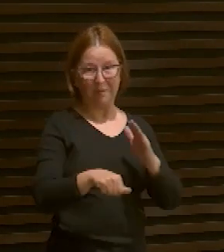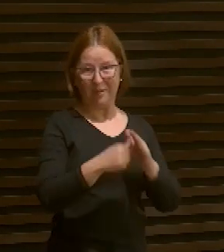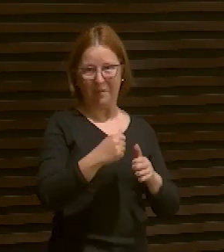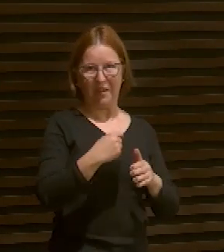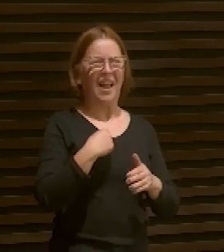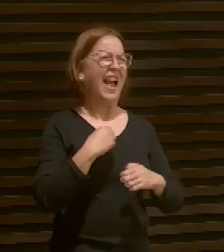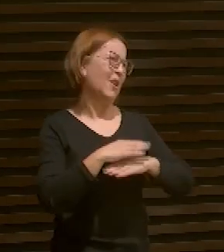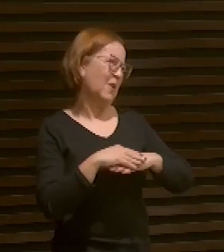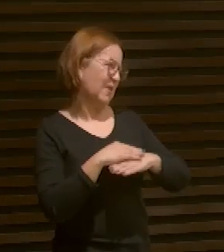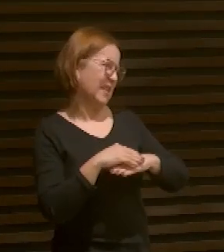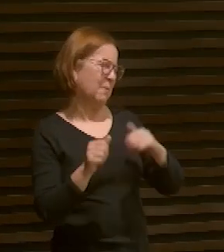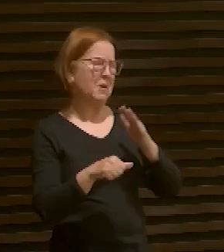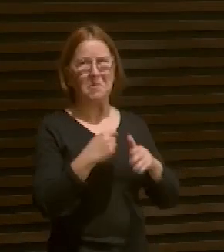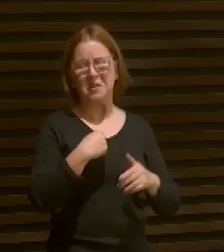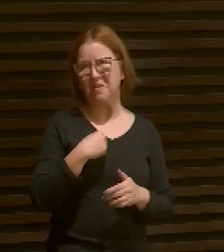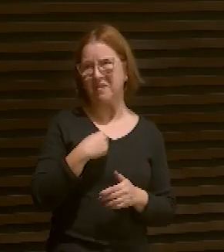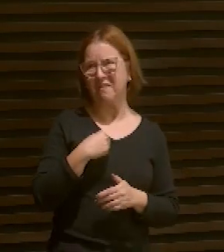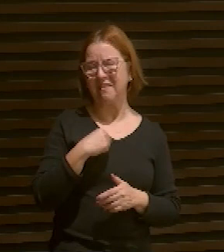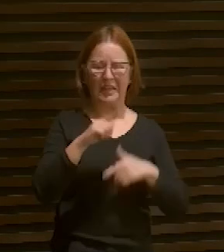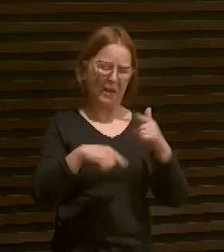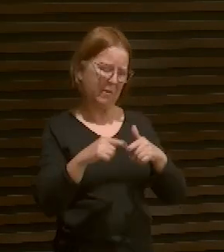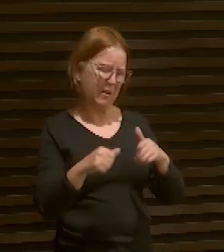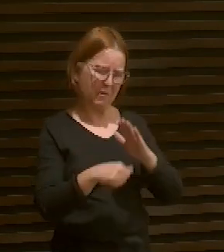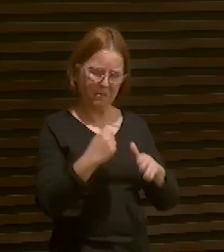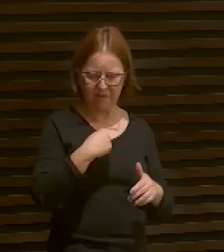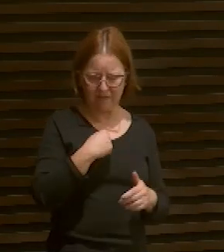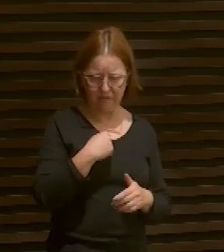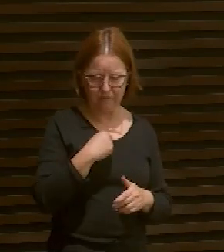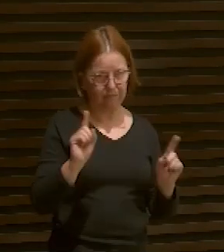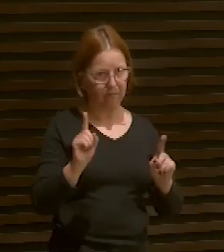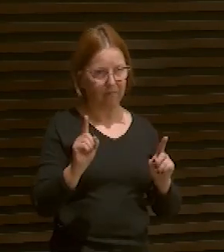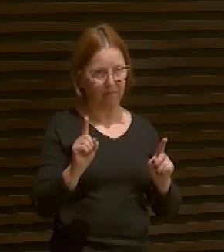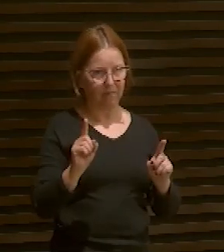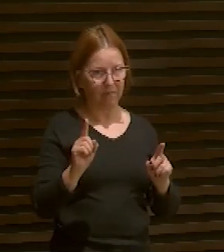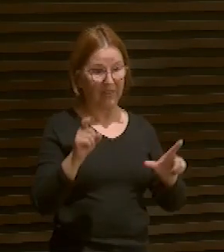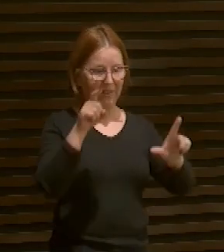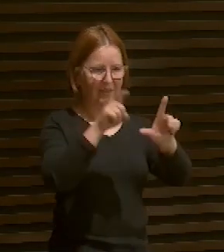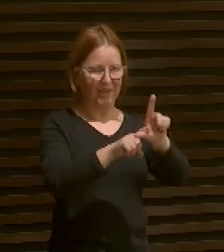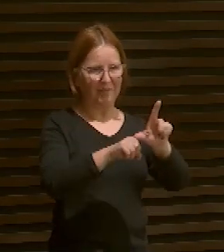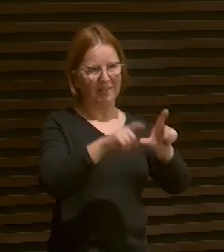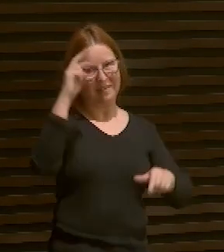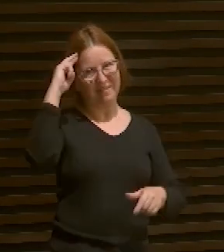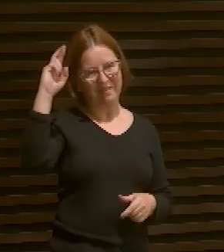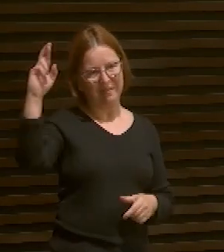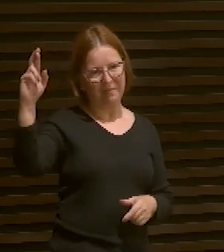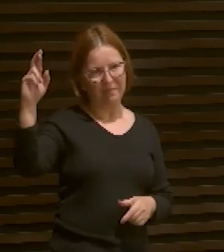vou conversar, primeiro eu vou trabalhar, primeiro... Não, é dependência do Senhor.